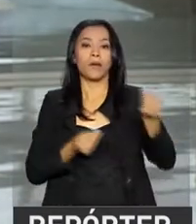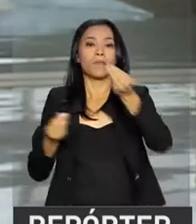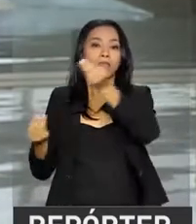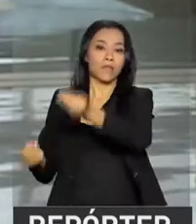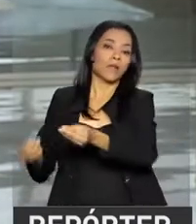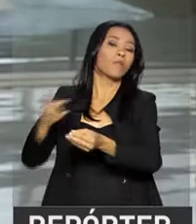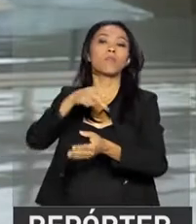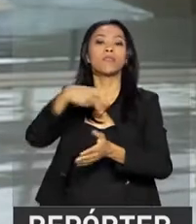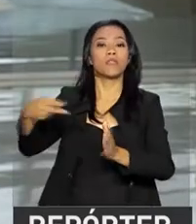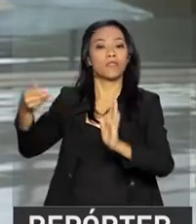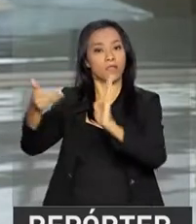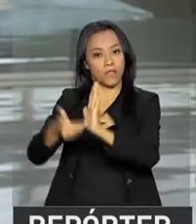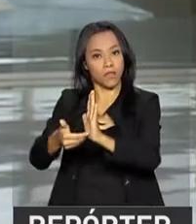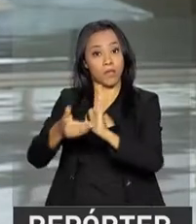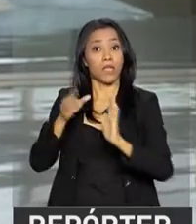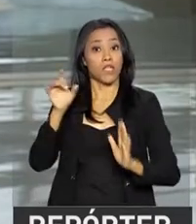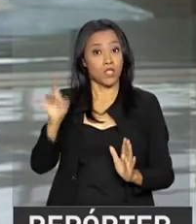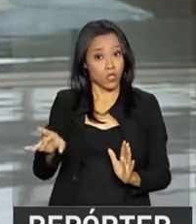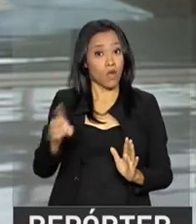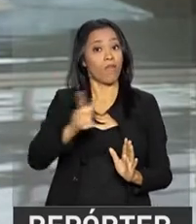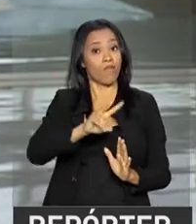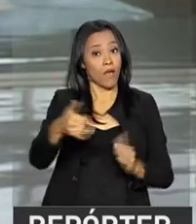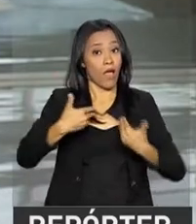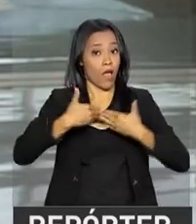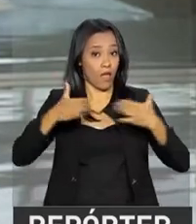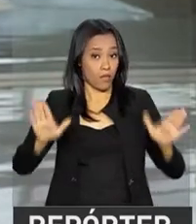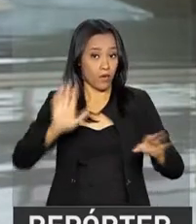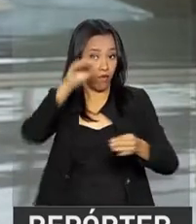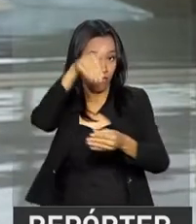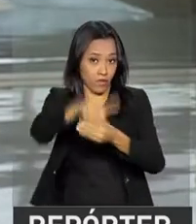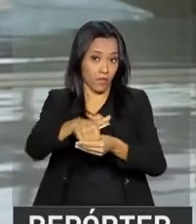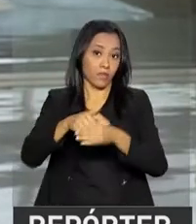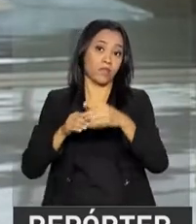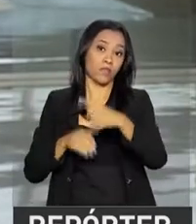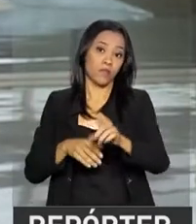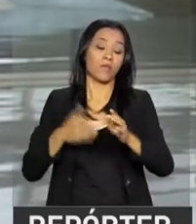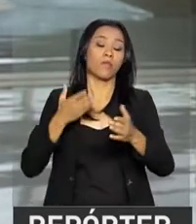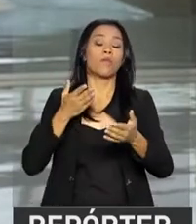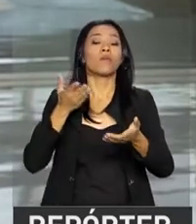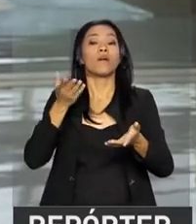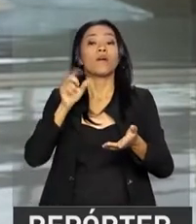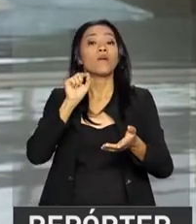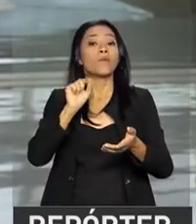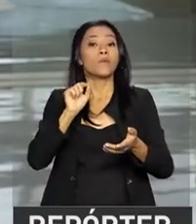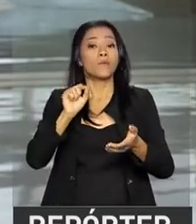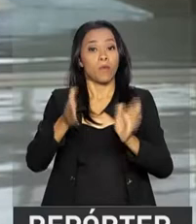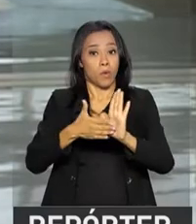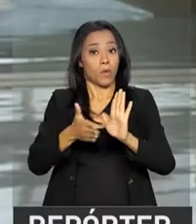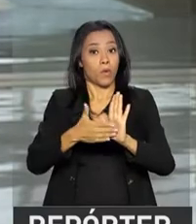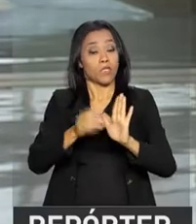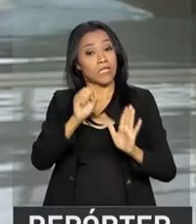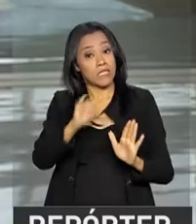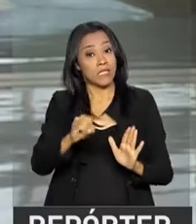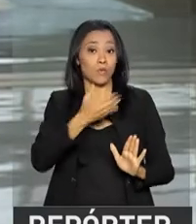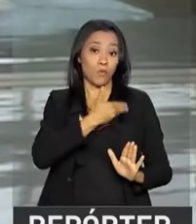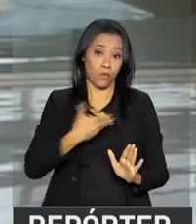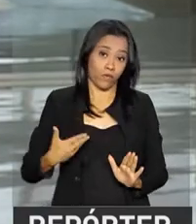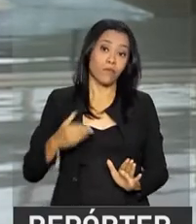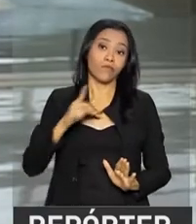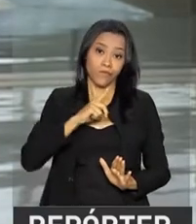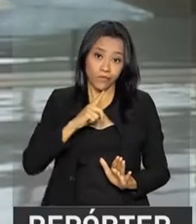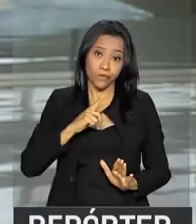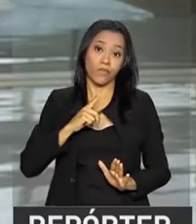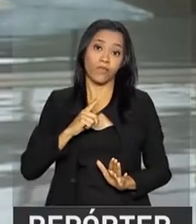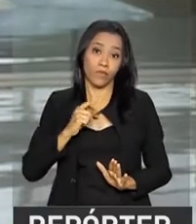rodrigo maia já disse que só coloca a proposta de reforma da previdência em votação se o governo tiver os votos